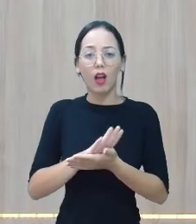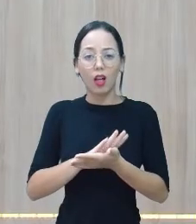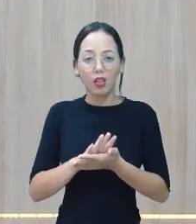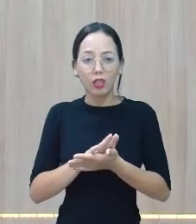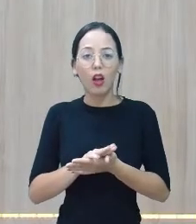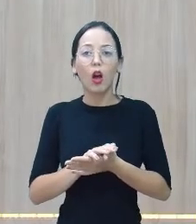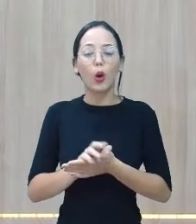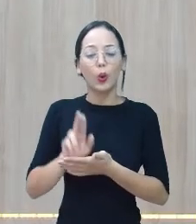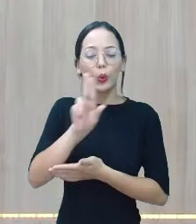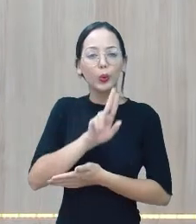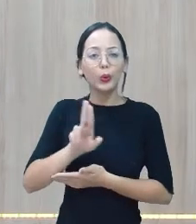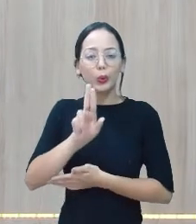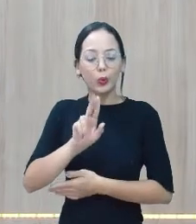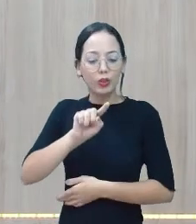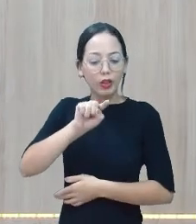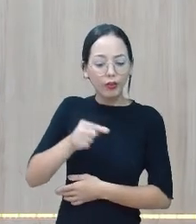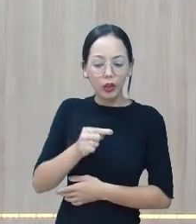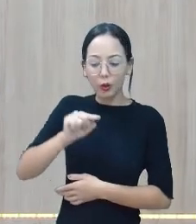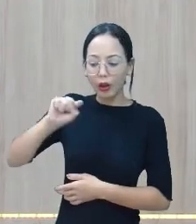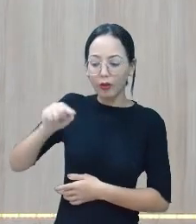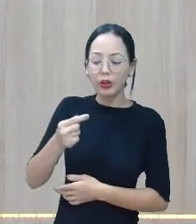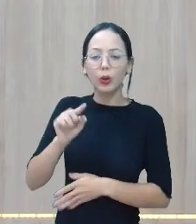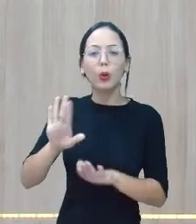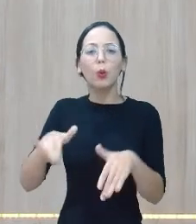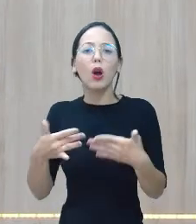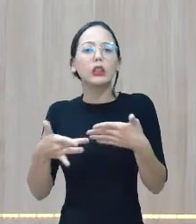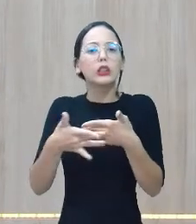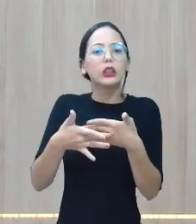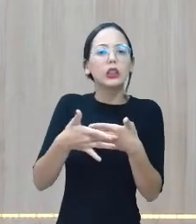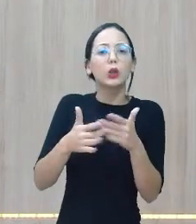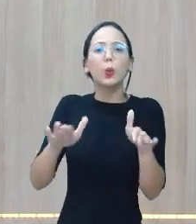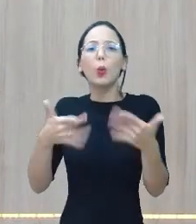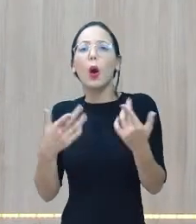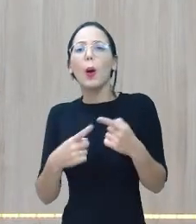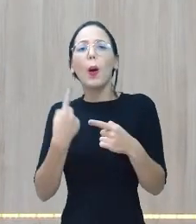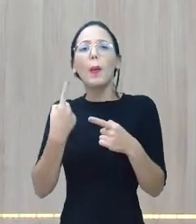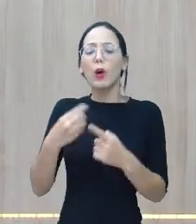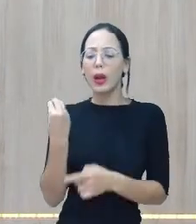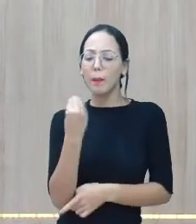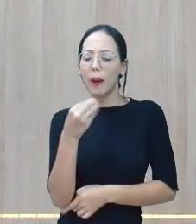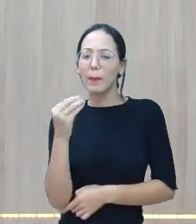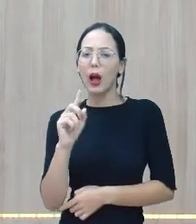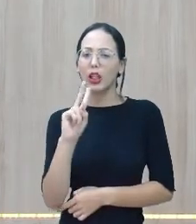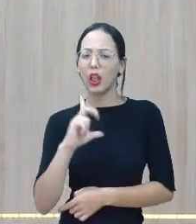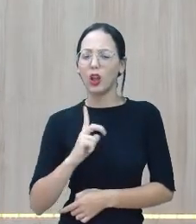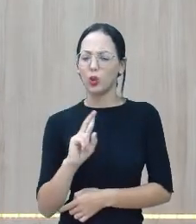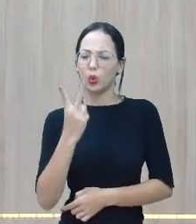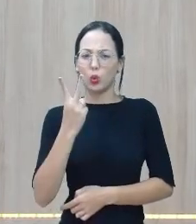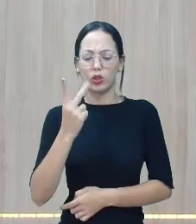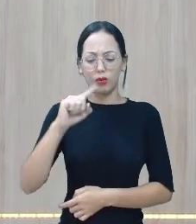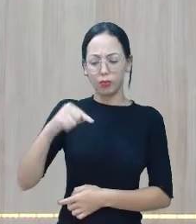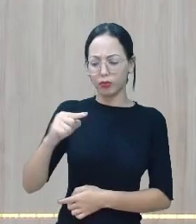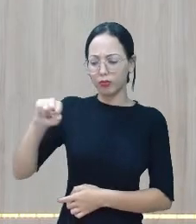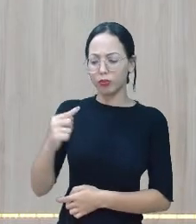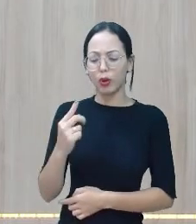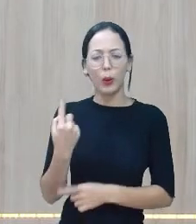Este uso da vírgula, qual o sentido aqui? Por que foi colocado, tem duas vírgulas,